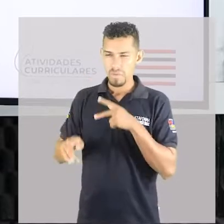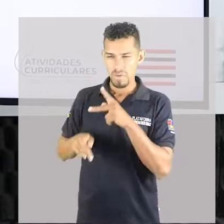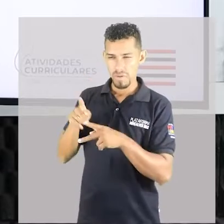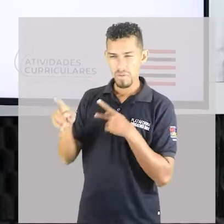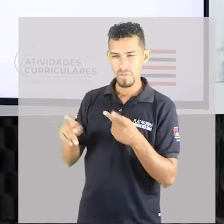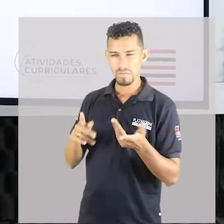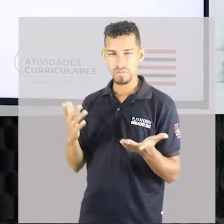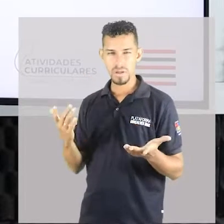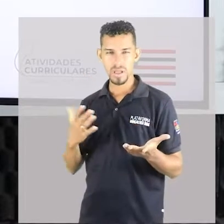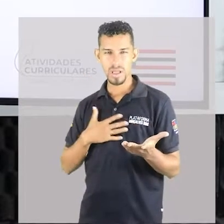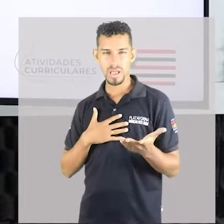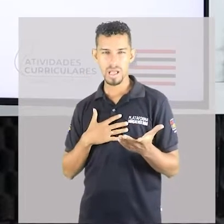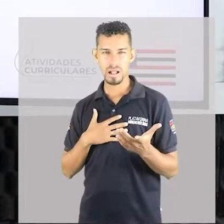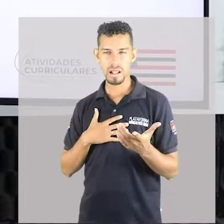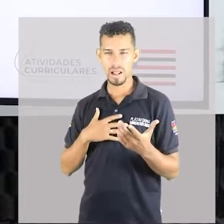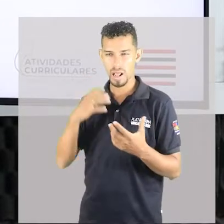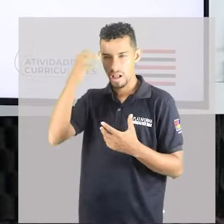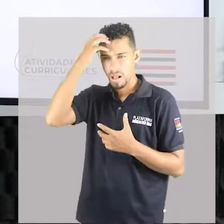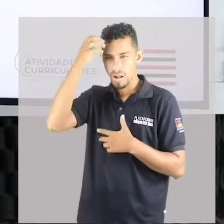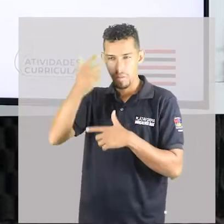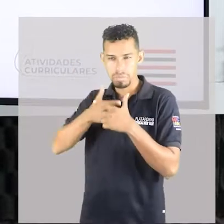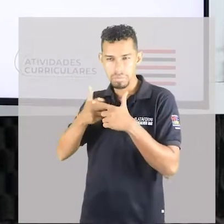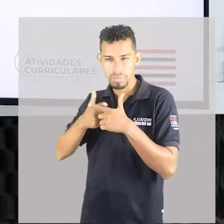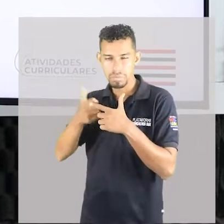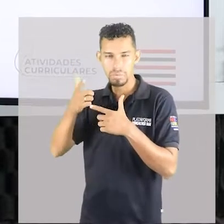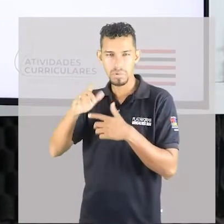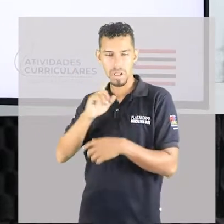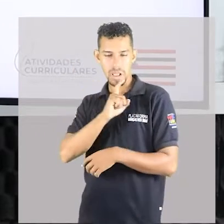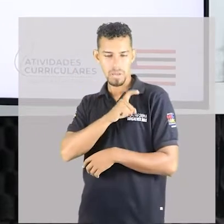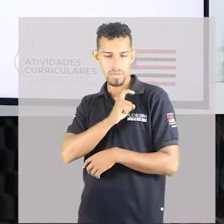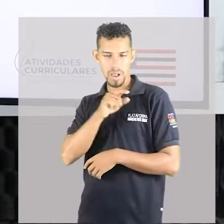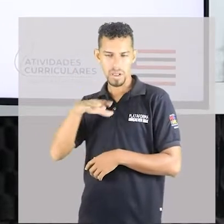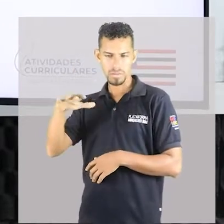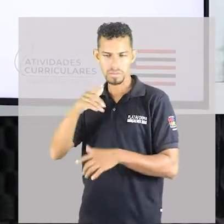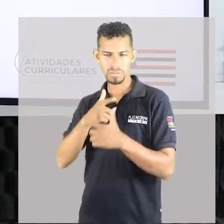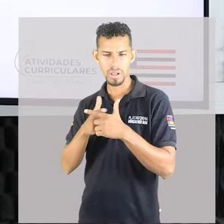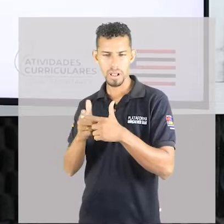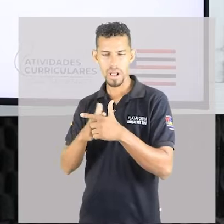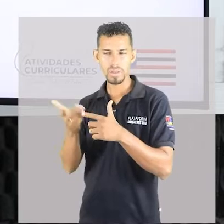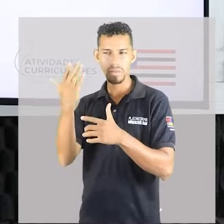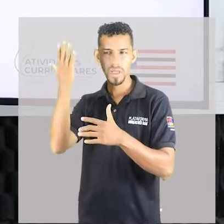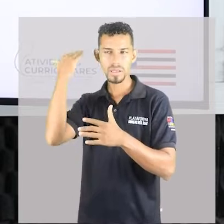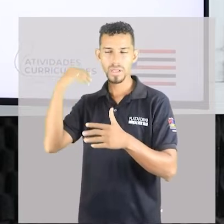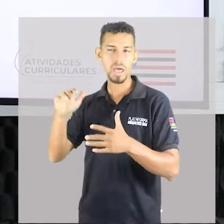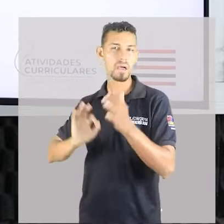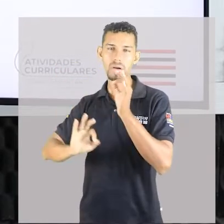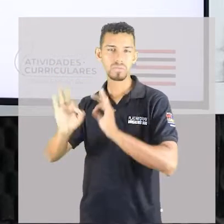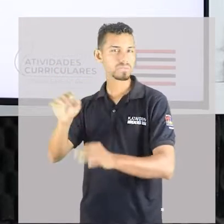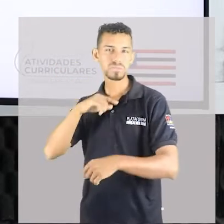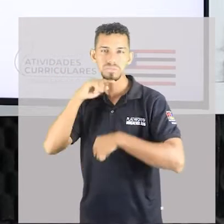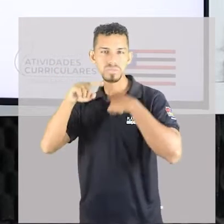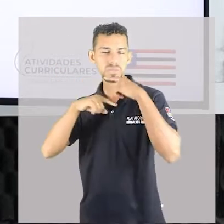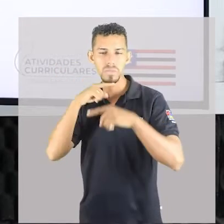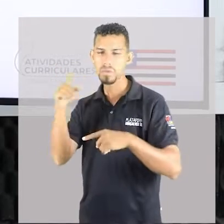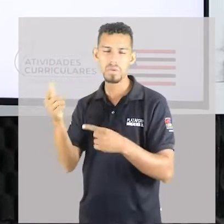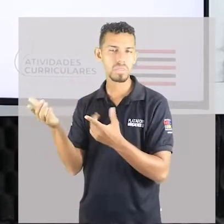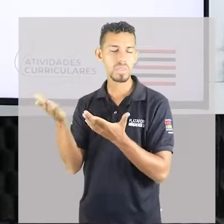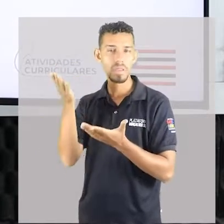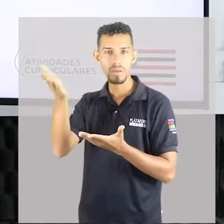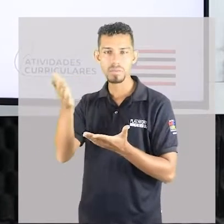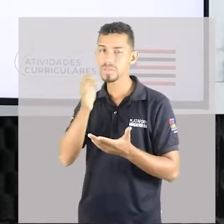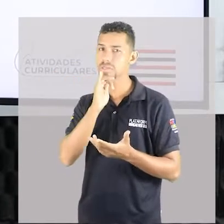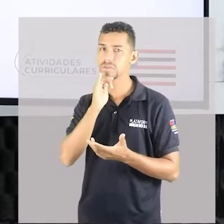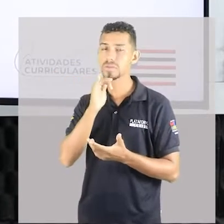povo que sofreu algum problema relacionado lá ao seu passado, é um povo que não se organizou, que não chegou no status